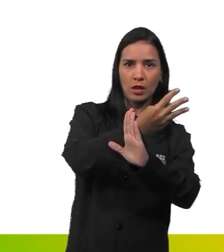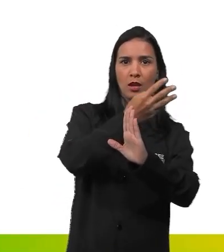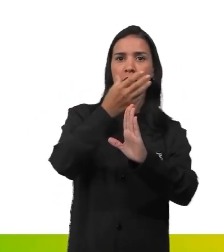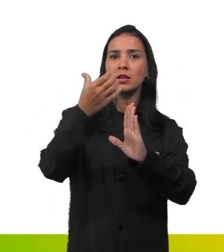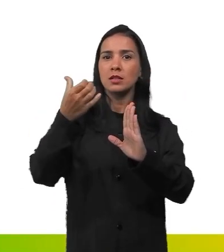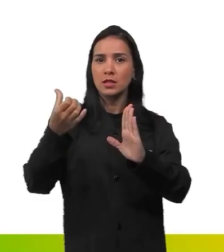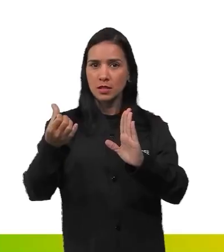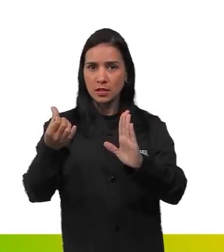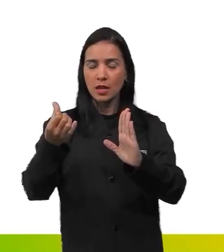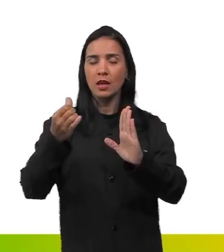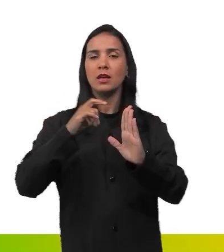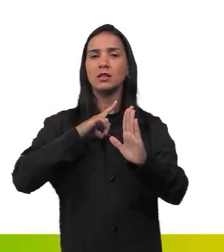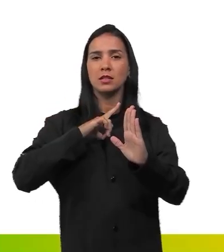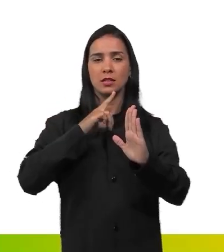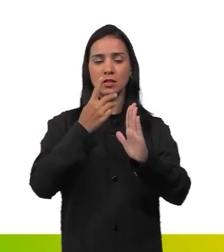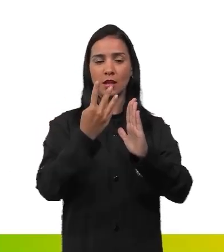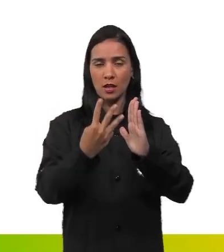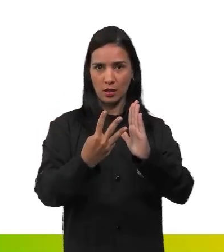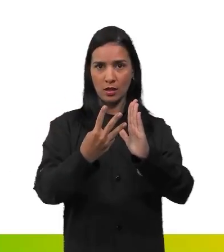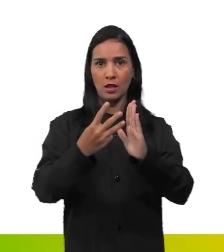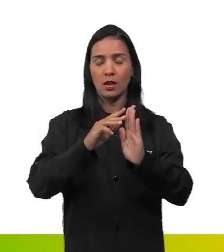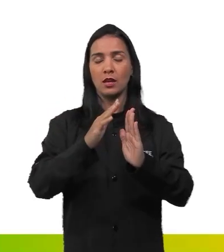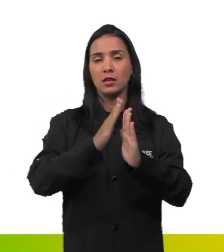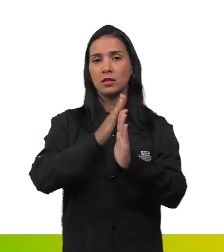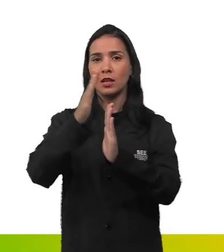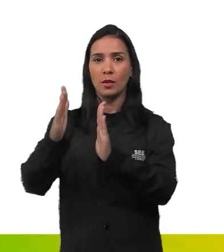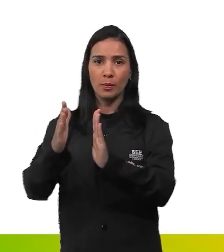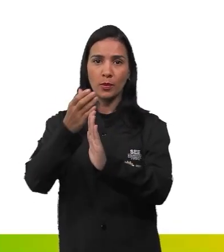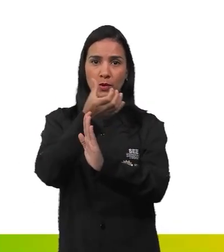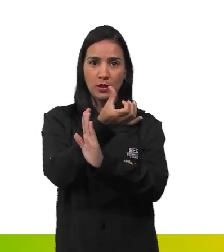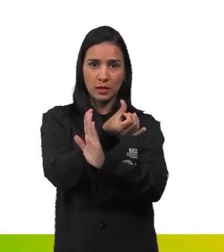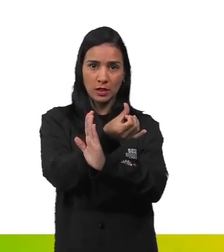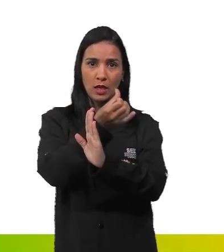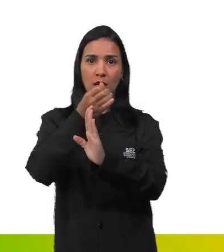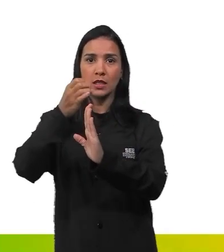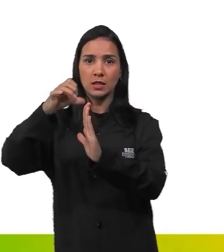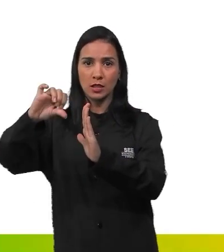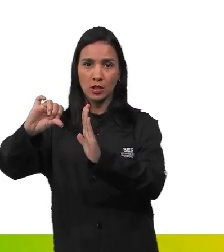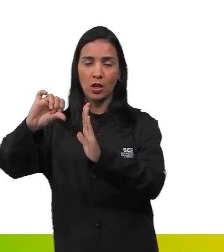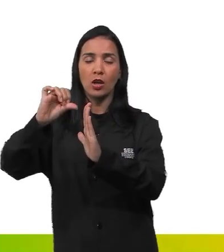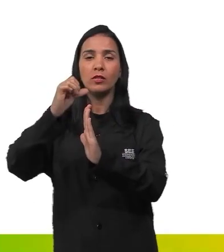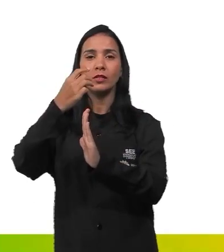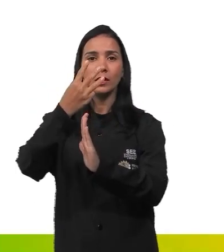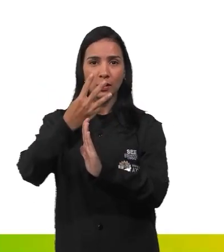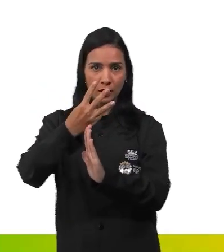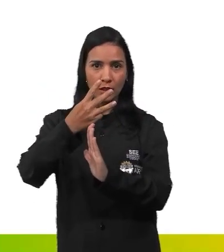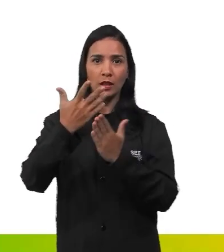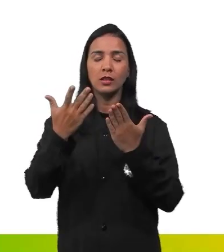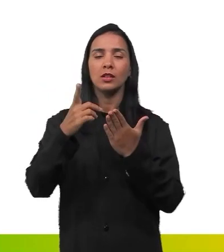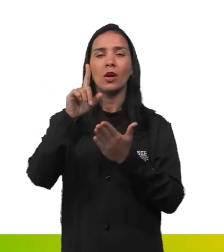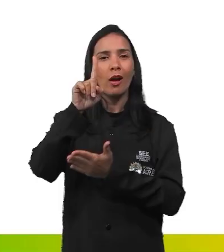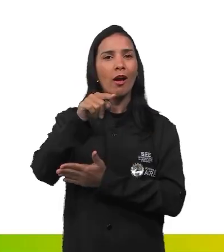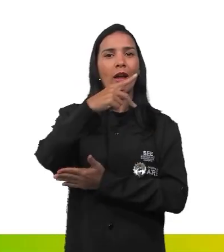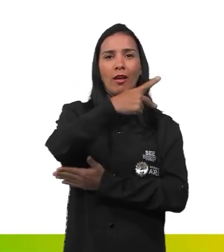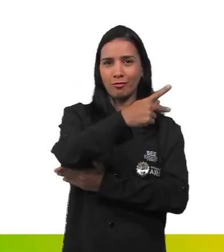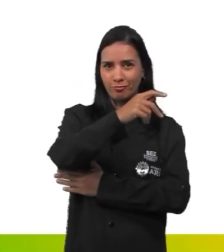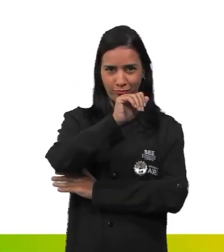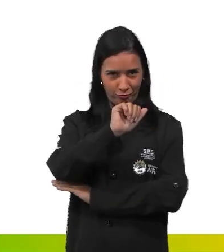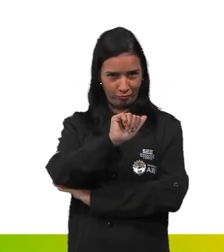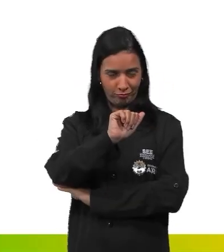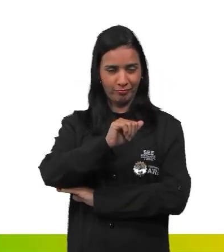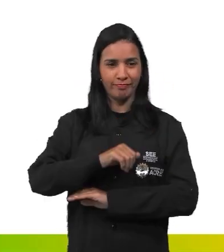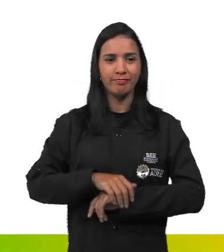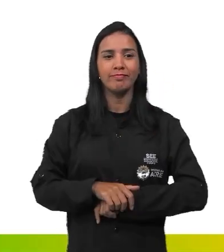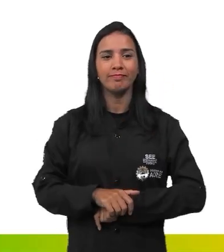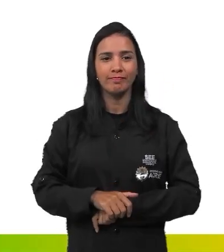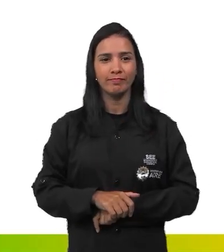Meu 3 está feio, mas é 3. Então, isso aí é uma progressão aritmética. Uma progressão aritmética